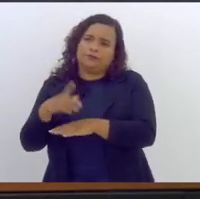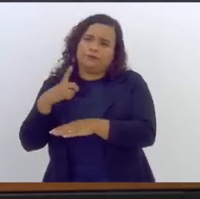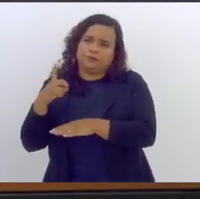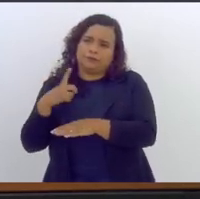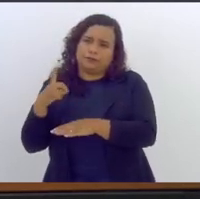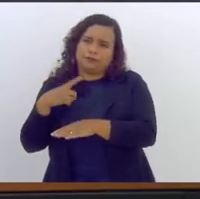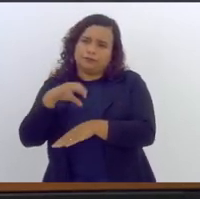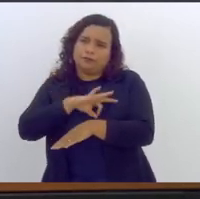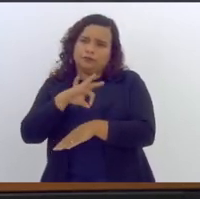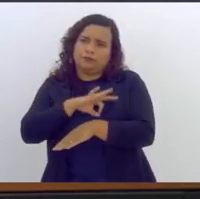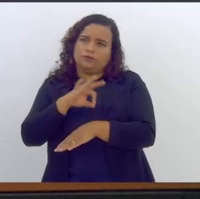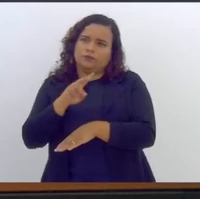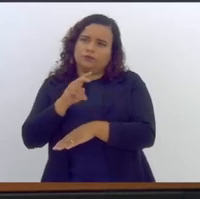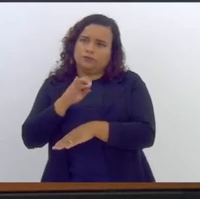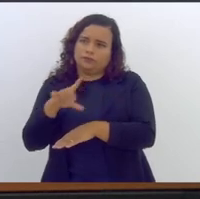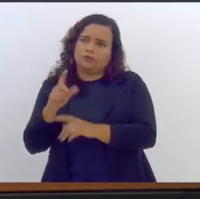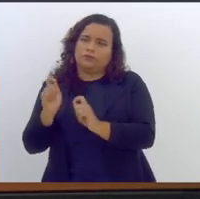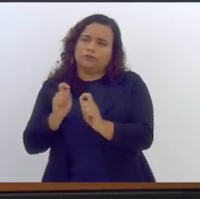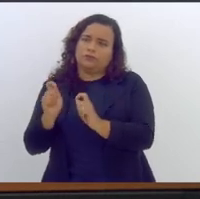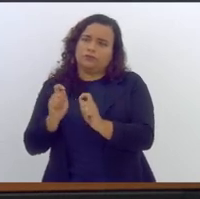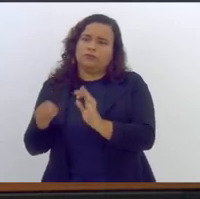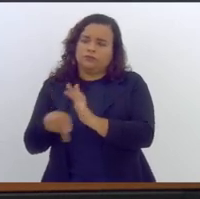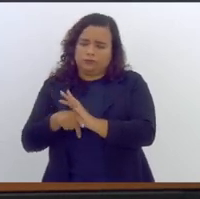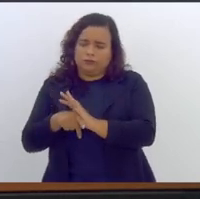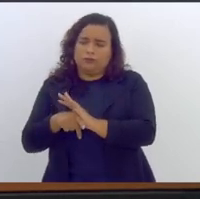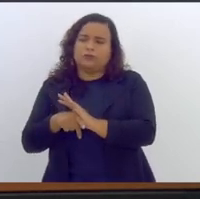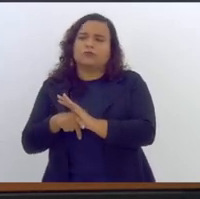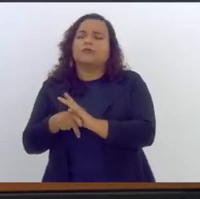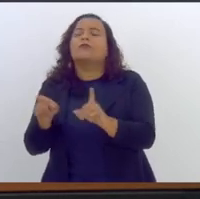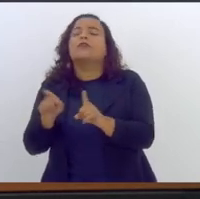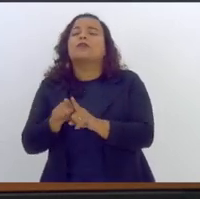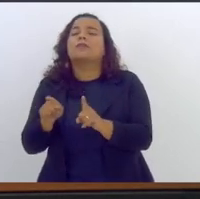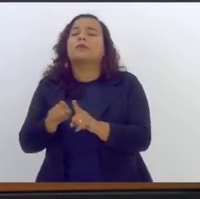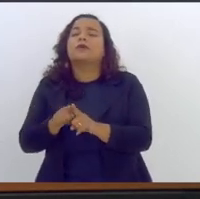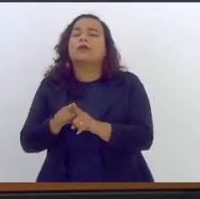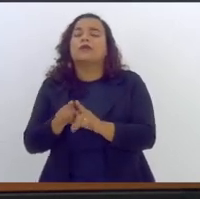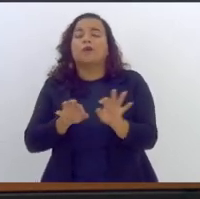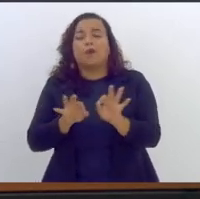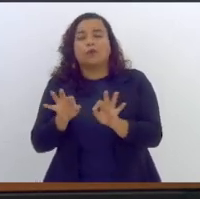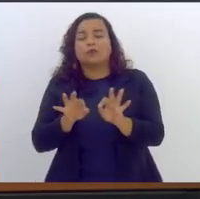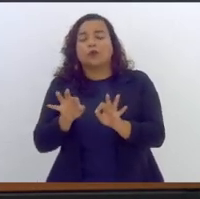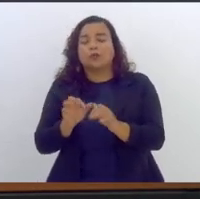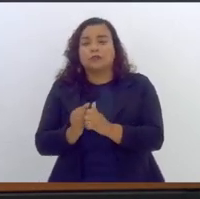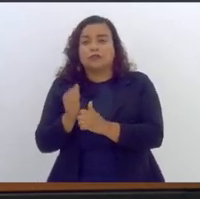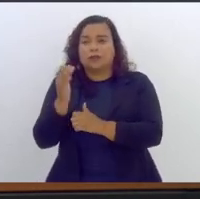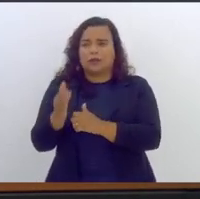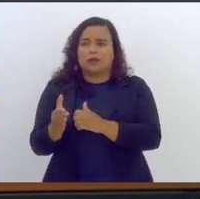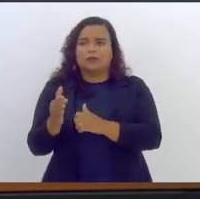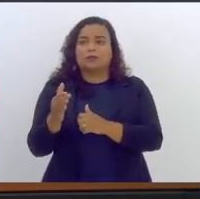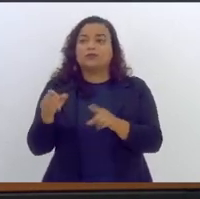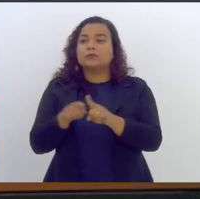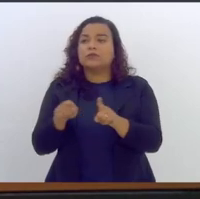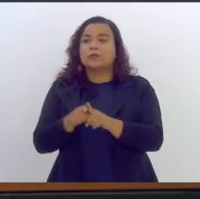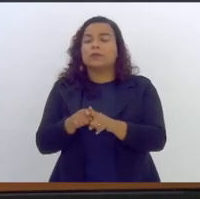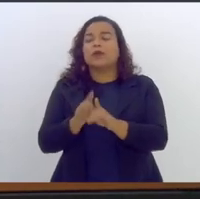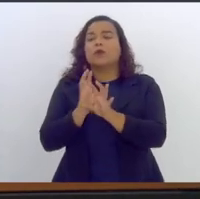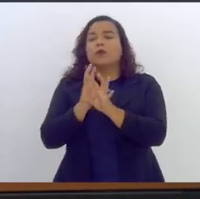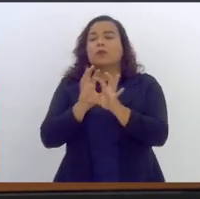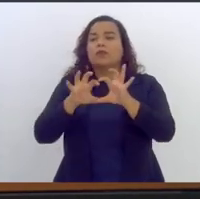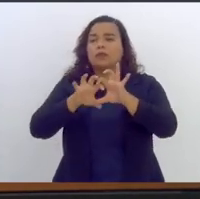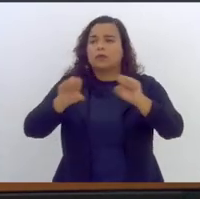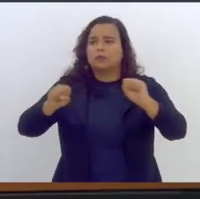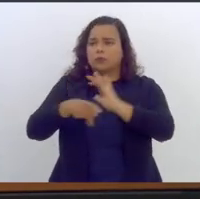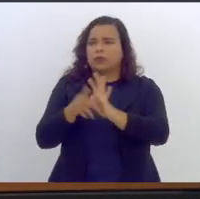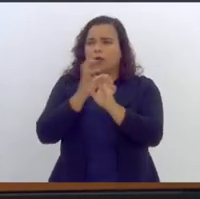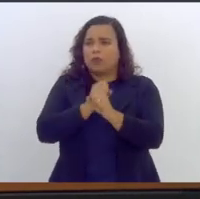Polícia Civil pela Controladoria da Polícia Civil mas também pelo controle externo pelo próprio Tribunal de Contas pelo